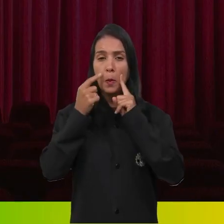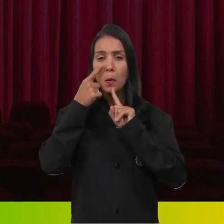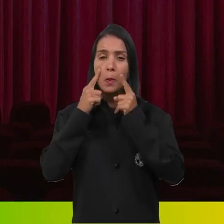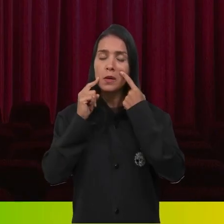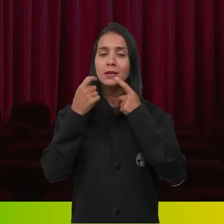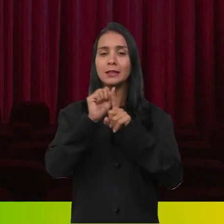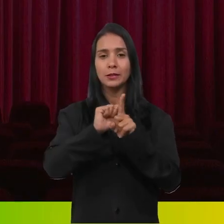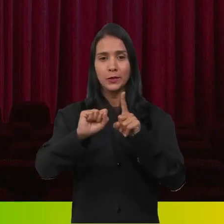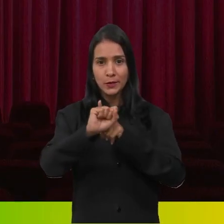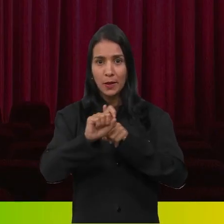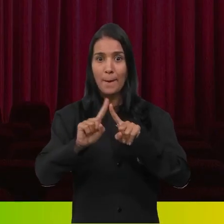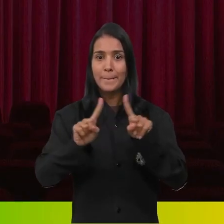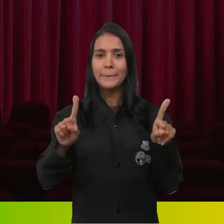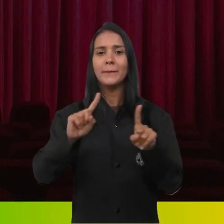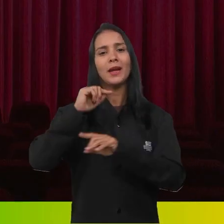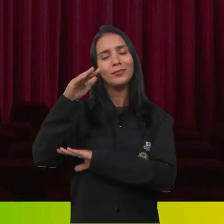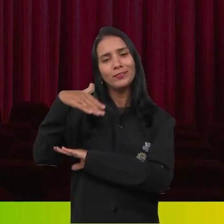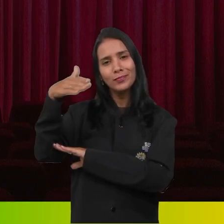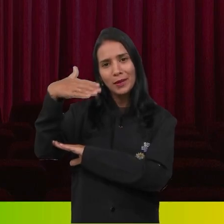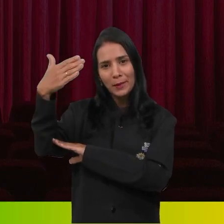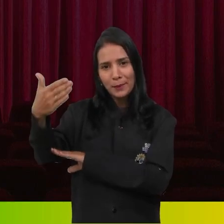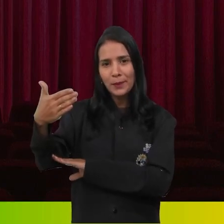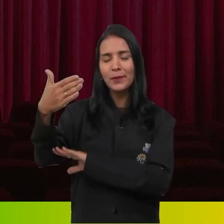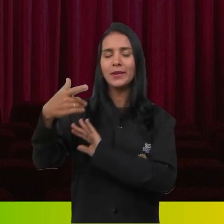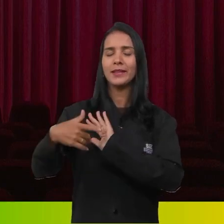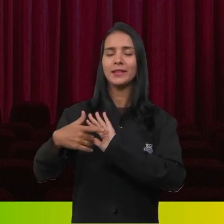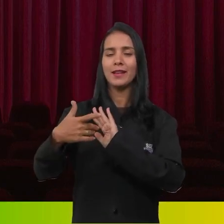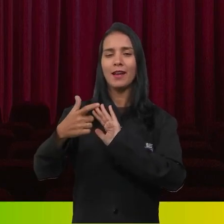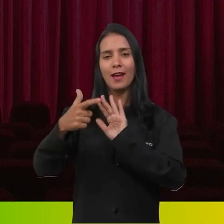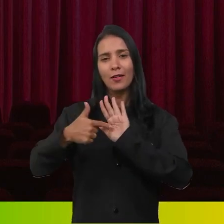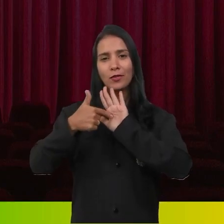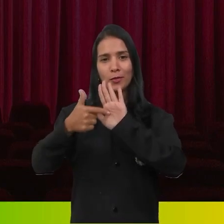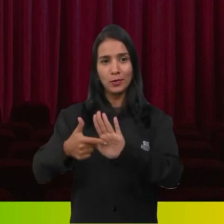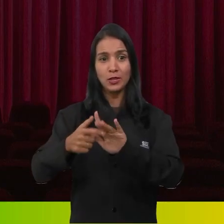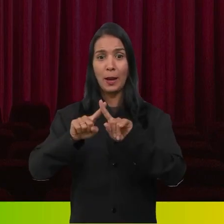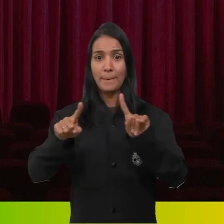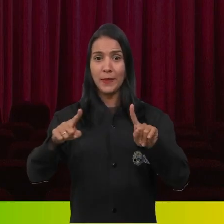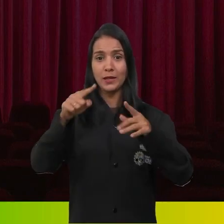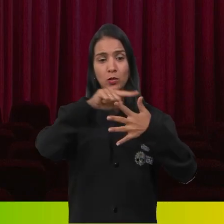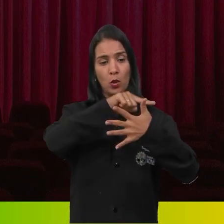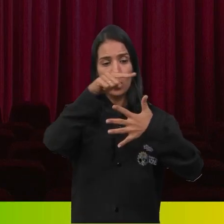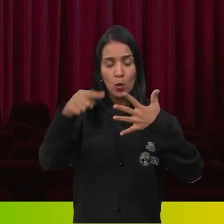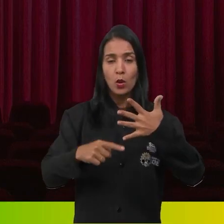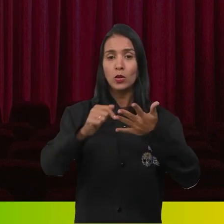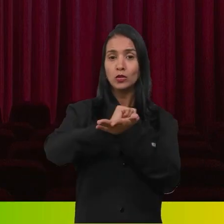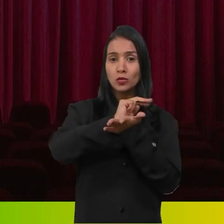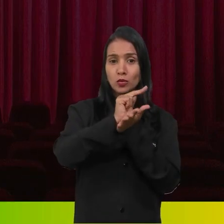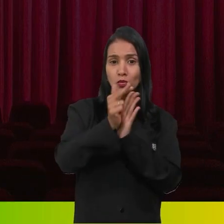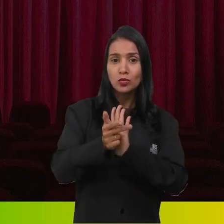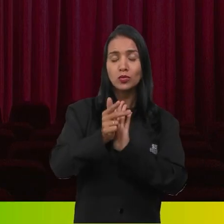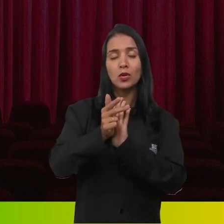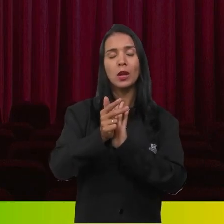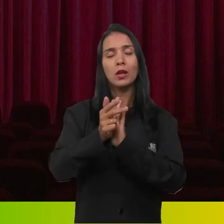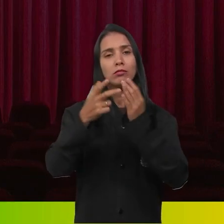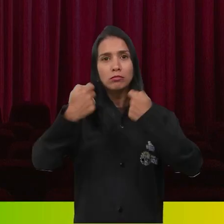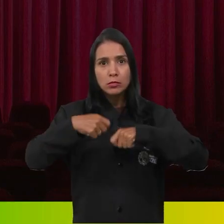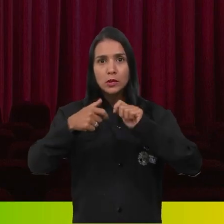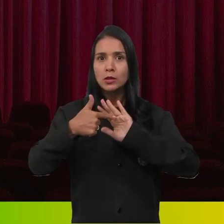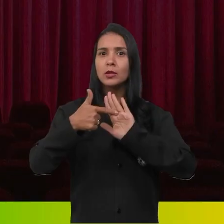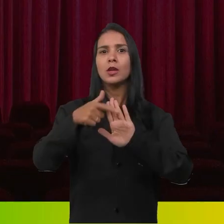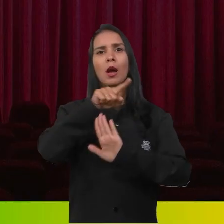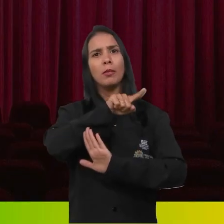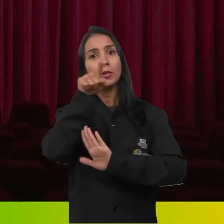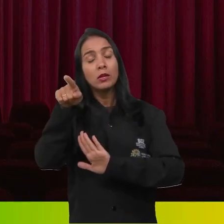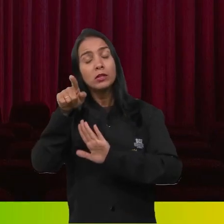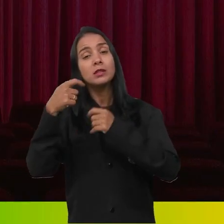de falar sobre os que foram referência internacional, eu precisava falar desses gêneros aqui, porque você talvez precise saber